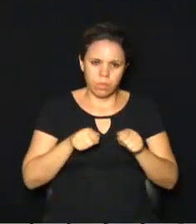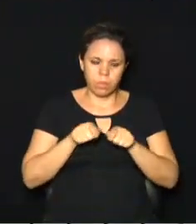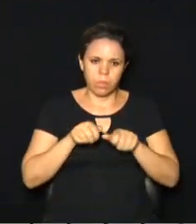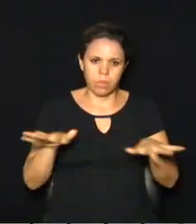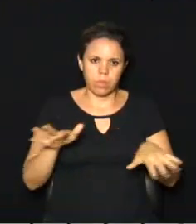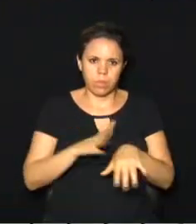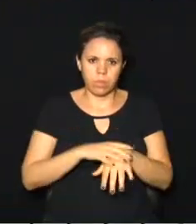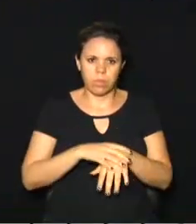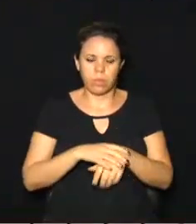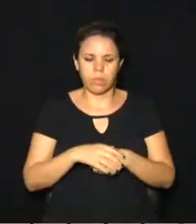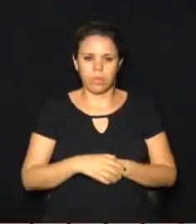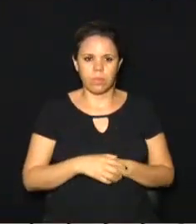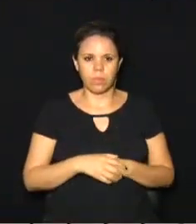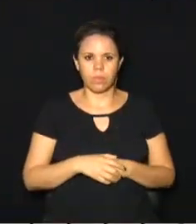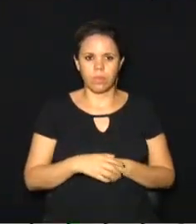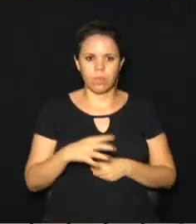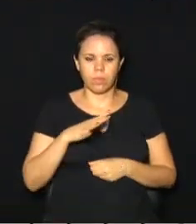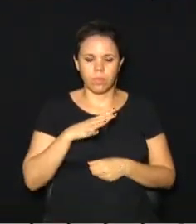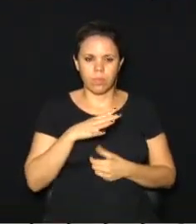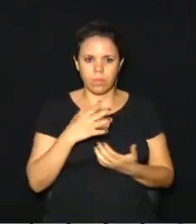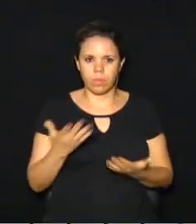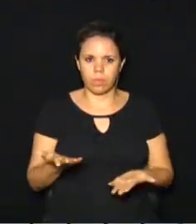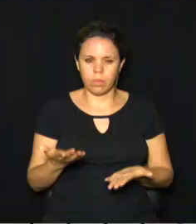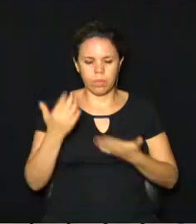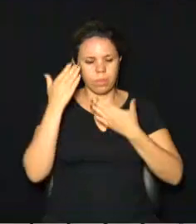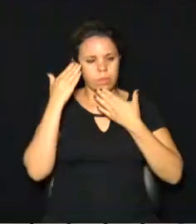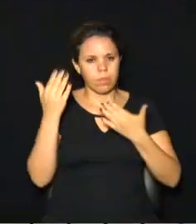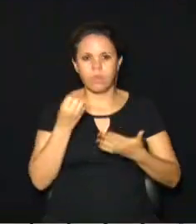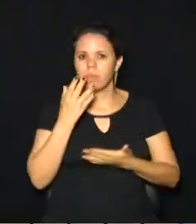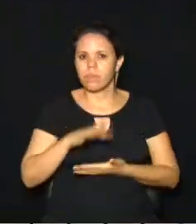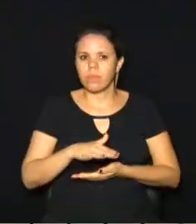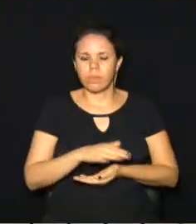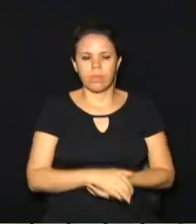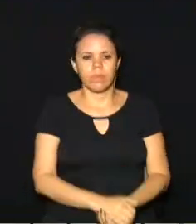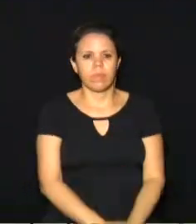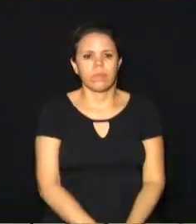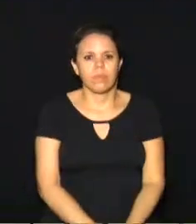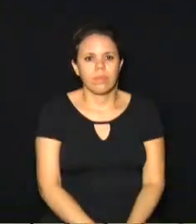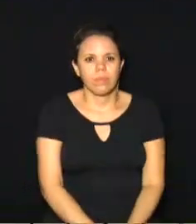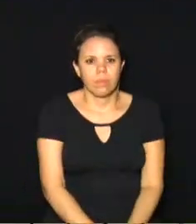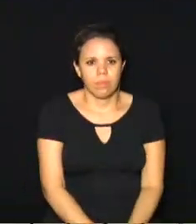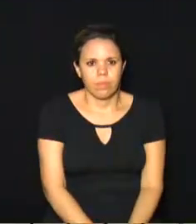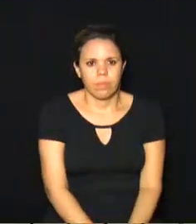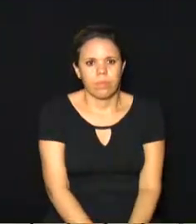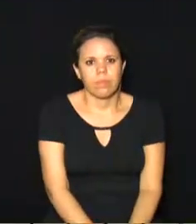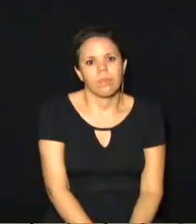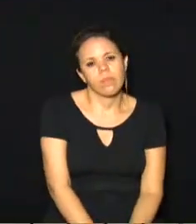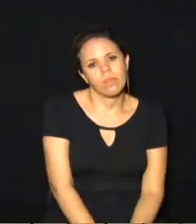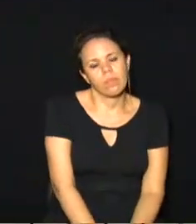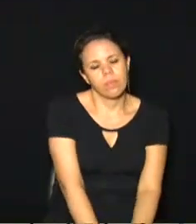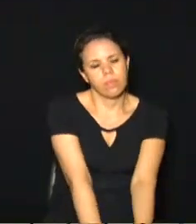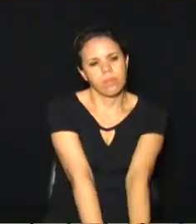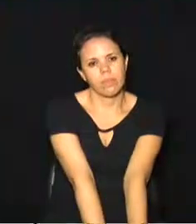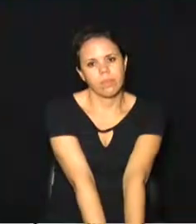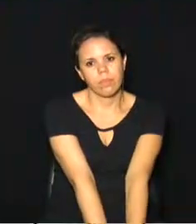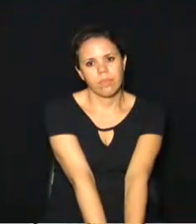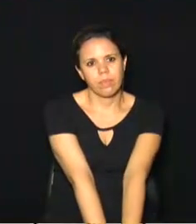efeitos negativos da pandemia na nossa cidade. Muito obrigado, uma boa tarde. Boa tarde, obrigado. Obrigado.